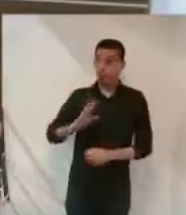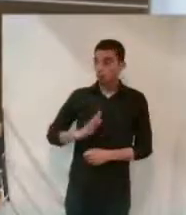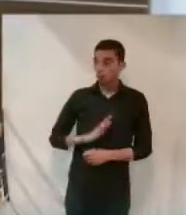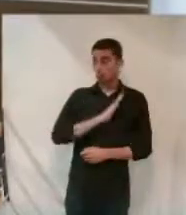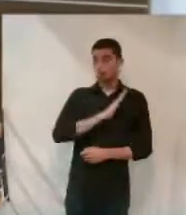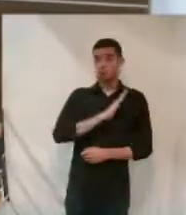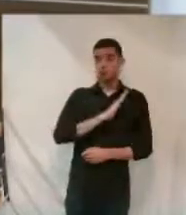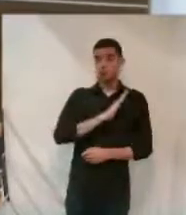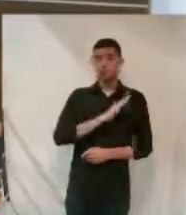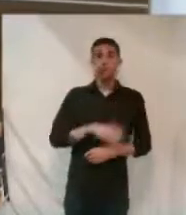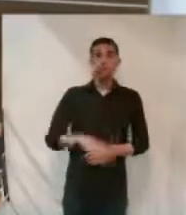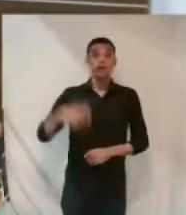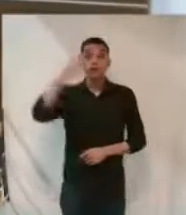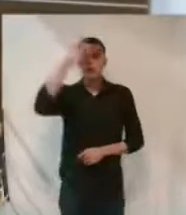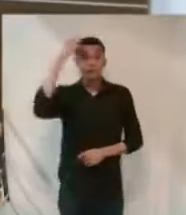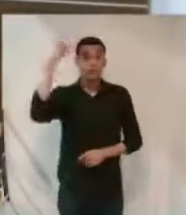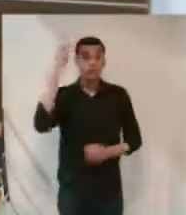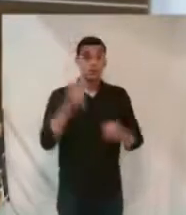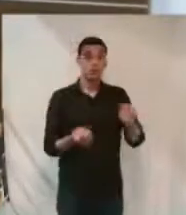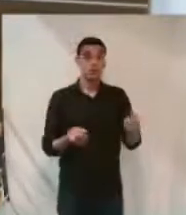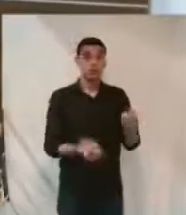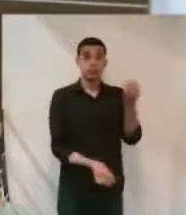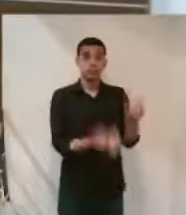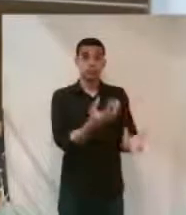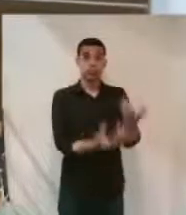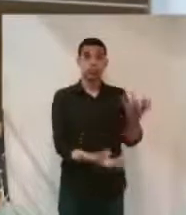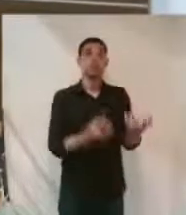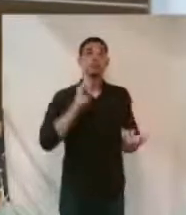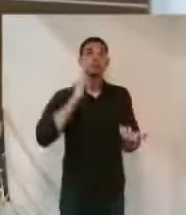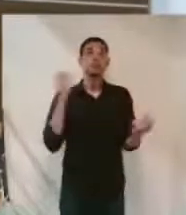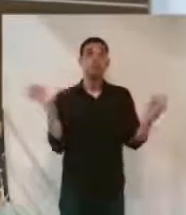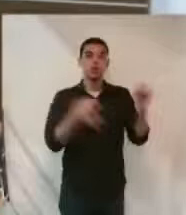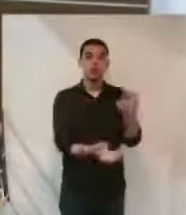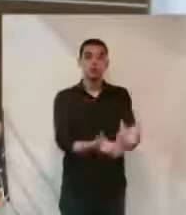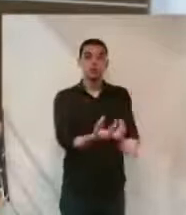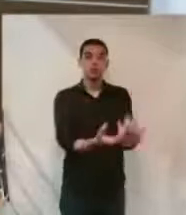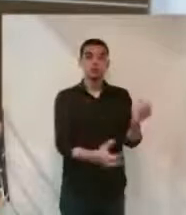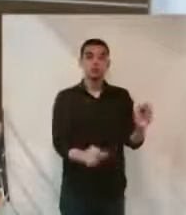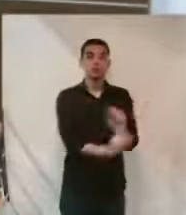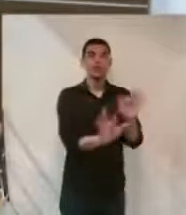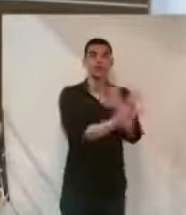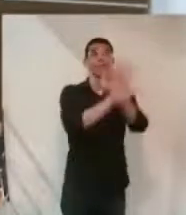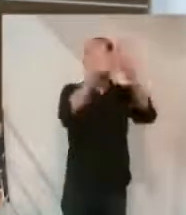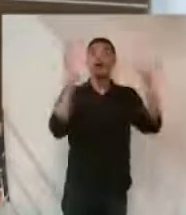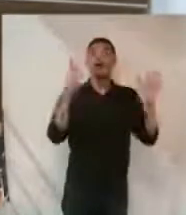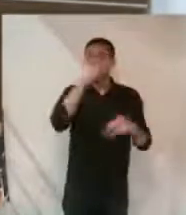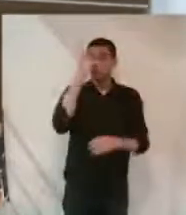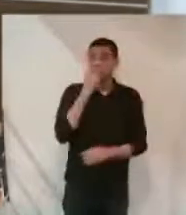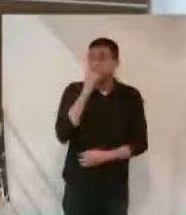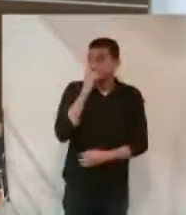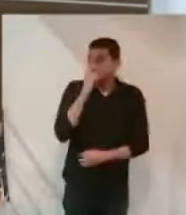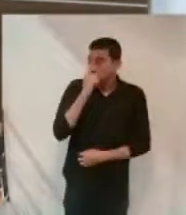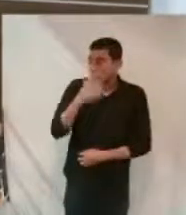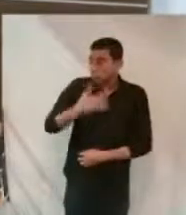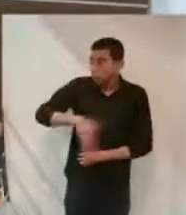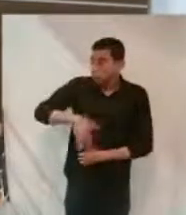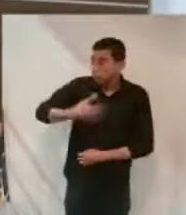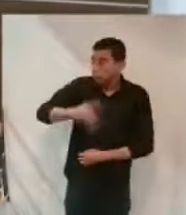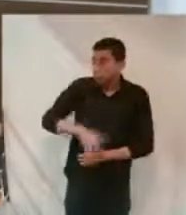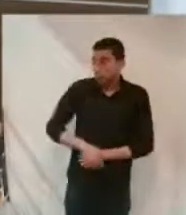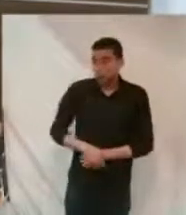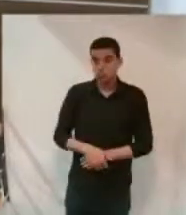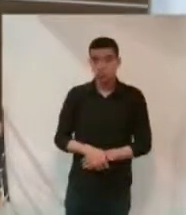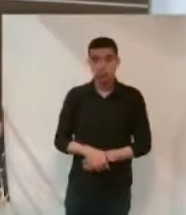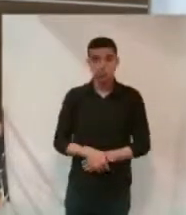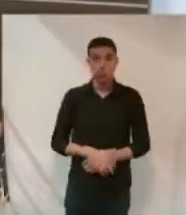lixão queimava, ninguém conseguia respirar dentro de Bezerros. Aí eu pensei, um município foi isso, né?